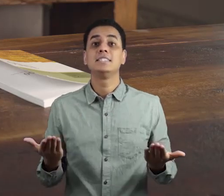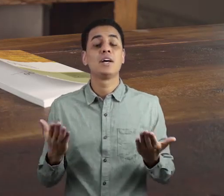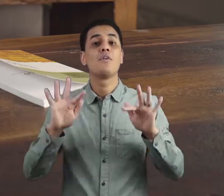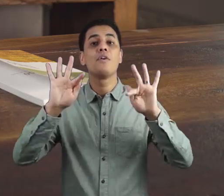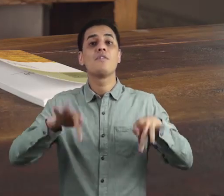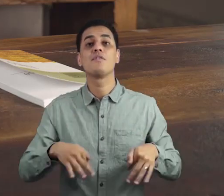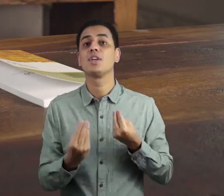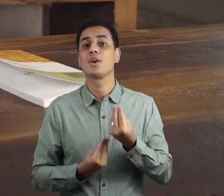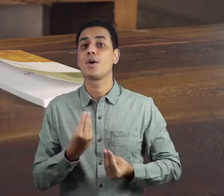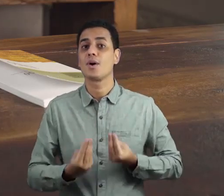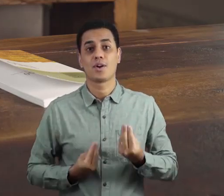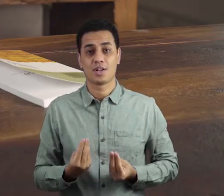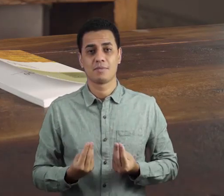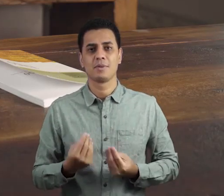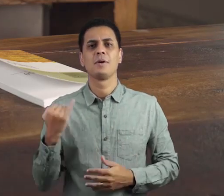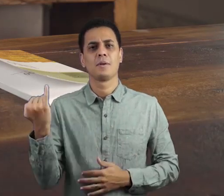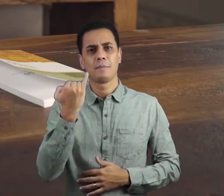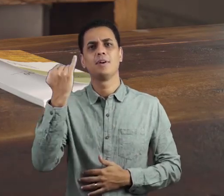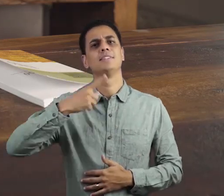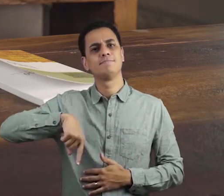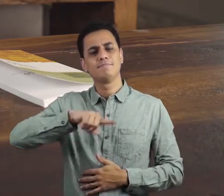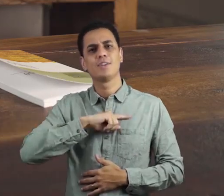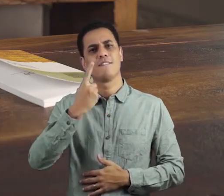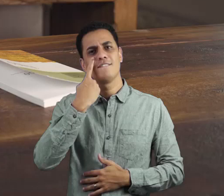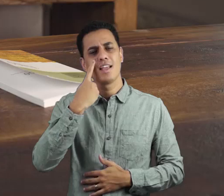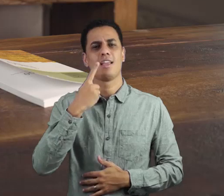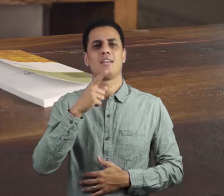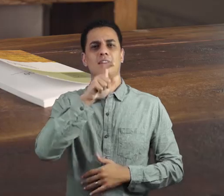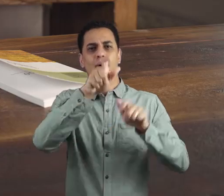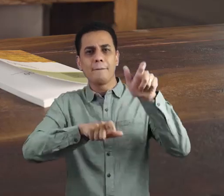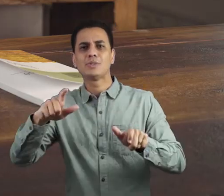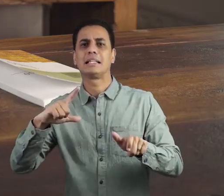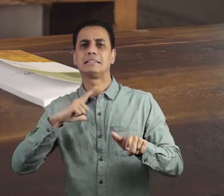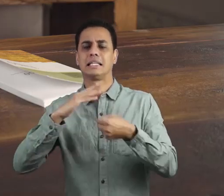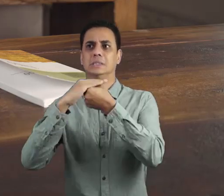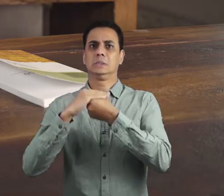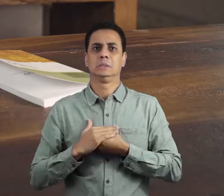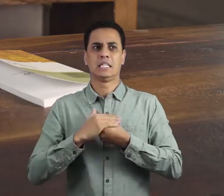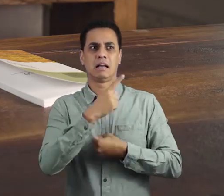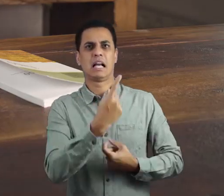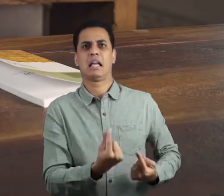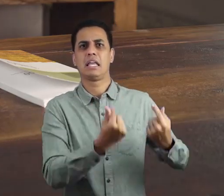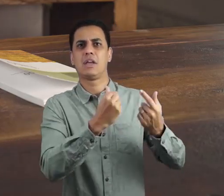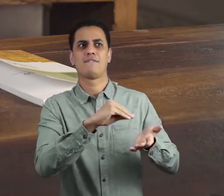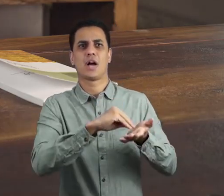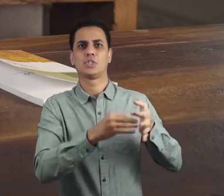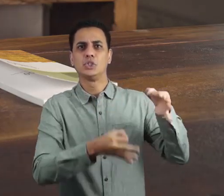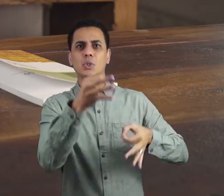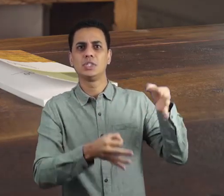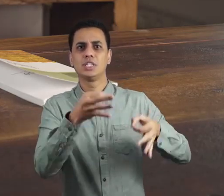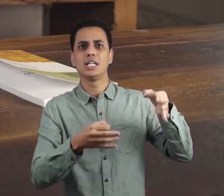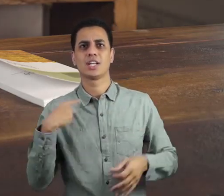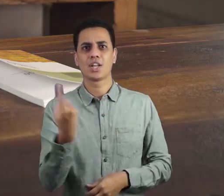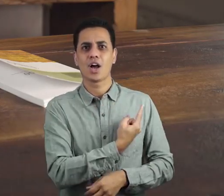clama a Deus, você crê que Ele vai responder, você é paciente até a volta de Jesus, você persevera, e